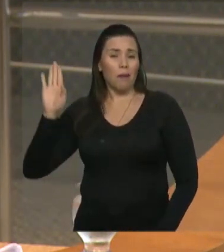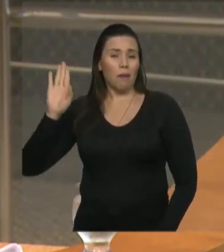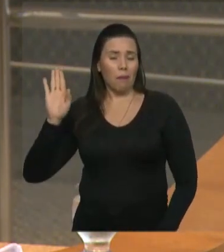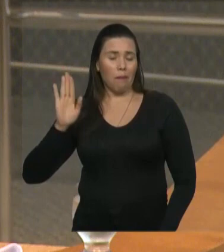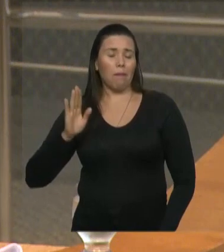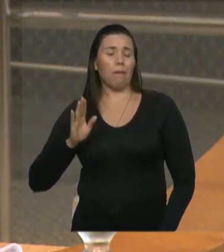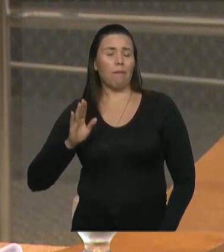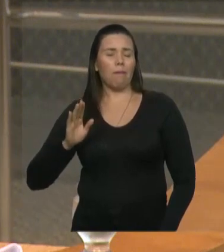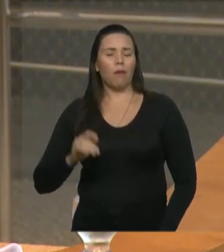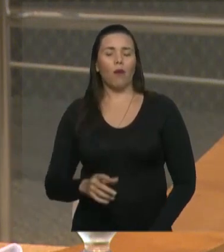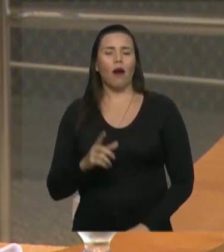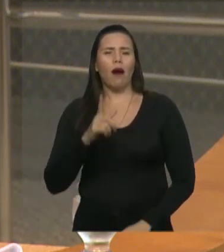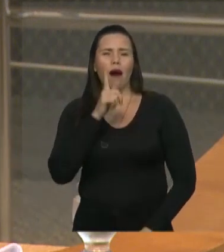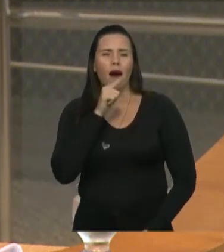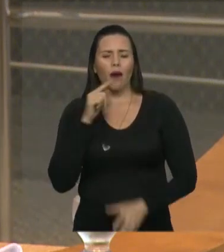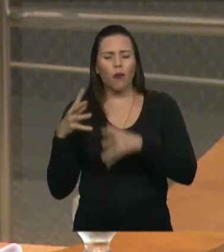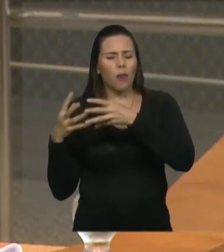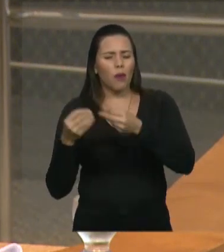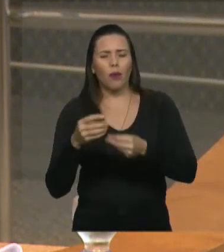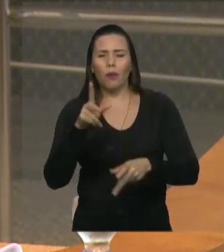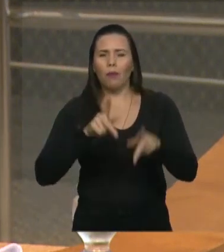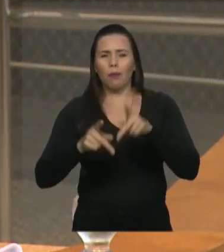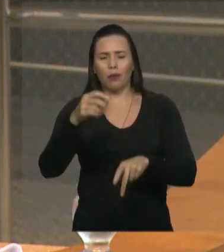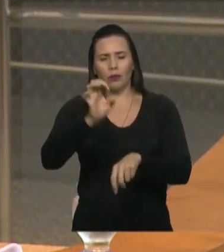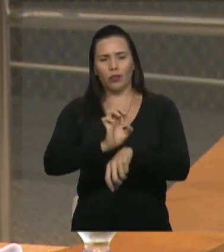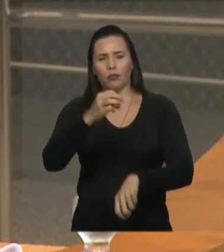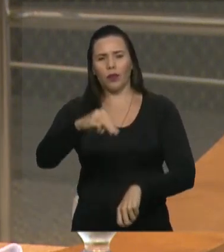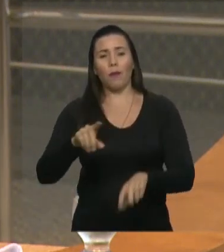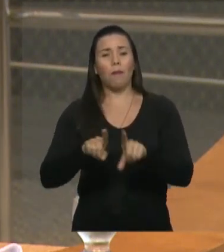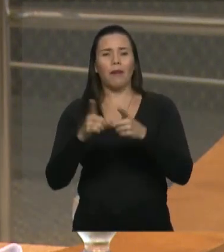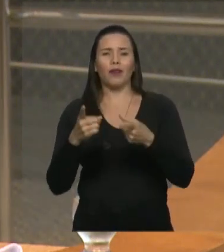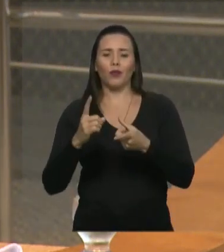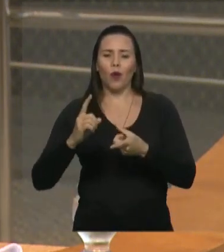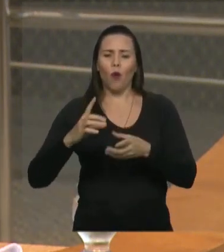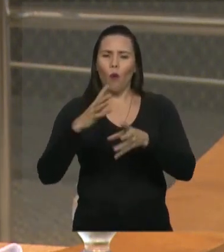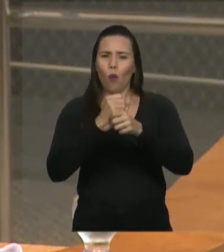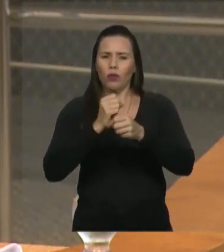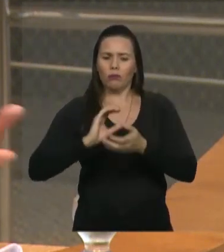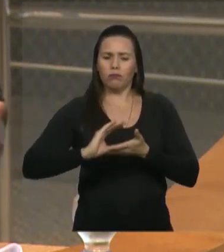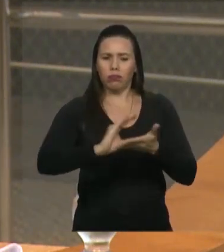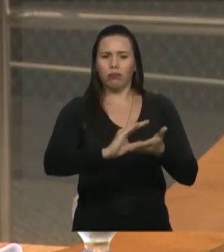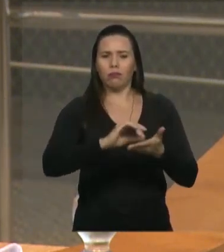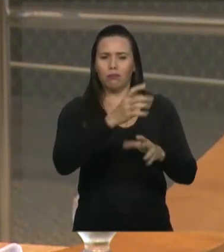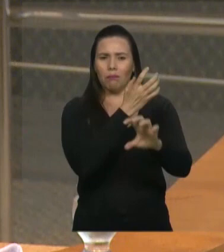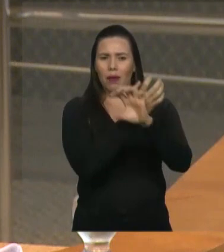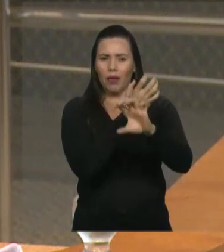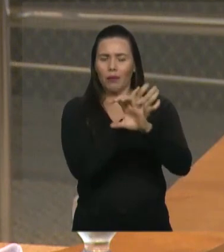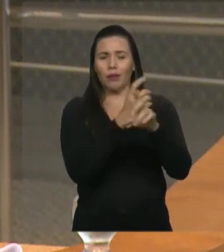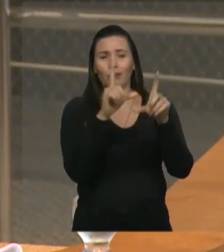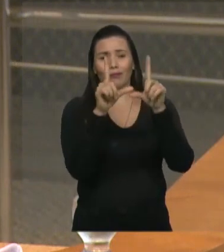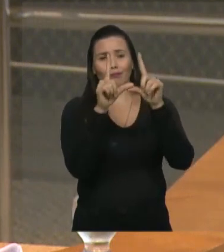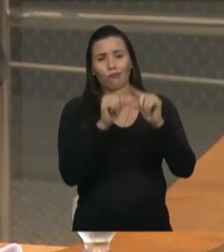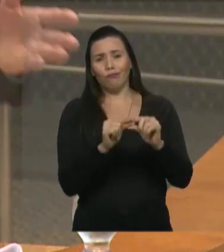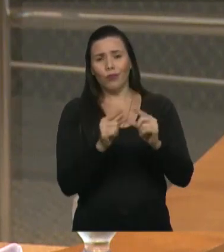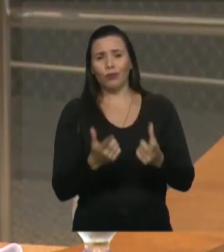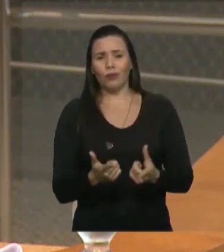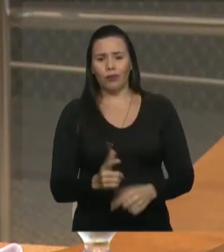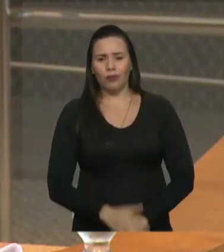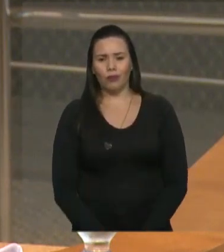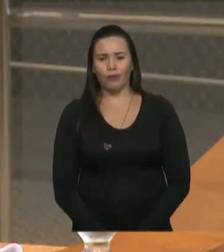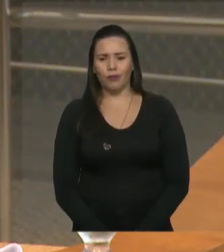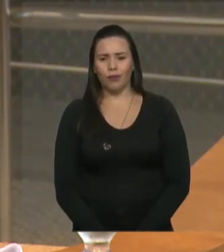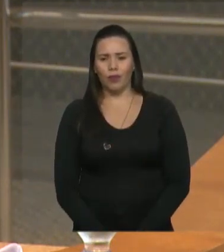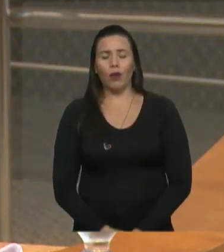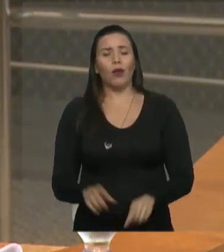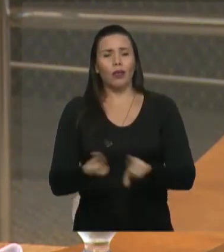colocou, diminuiu o orçamento para poder colocar água. Portanto, não vai ter estrada, a saúde está